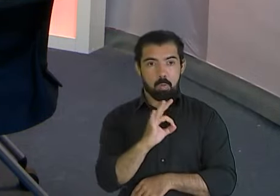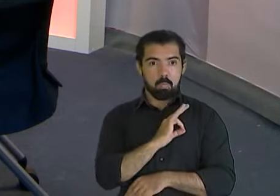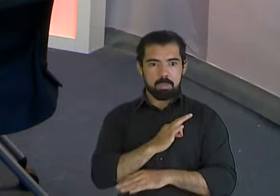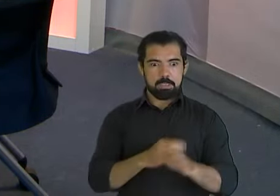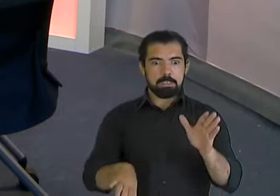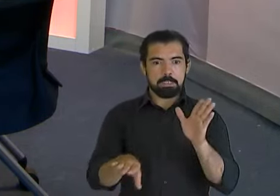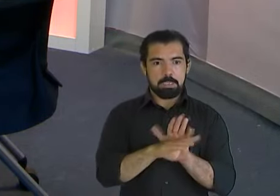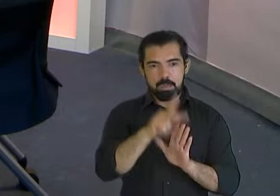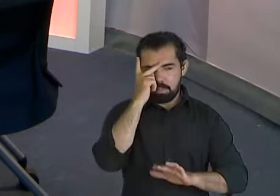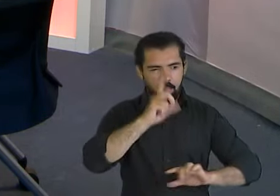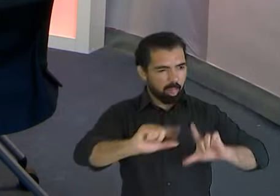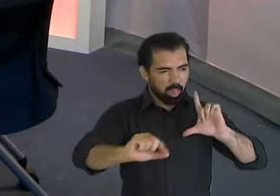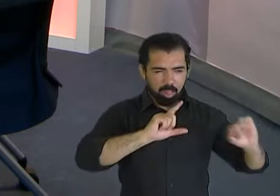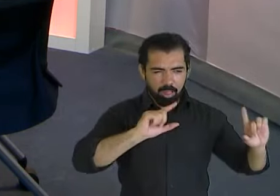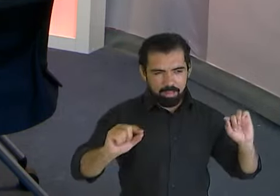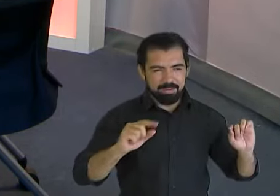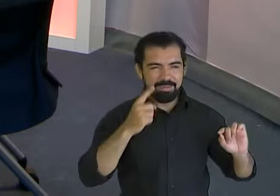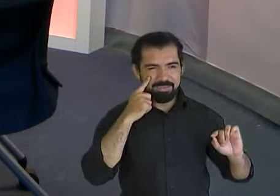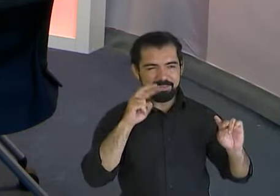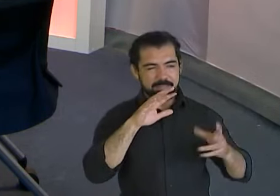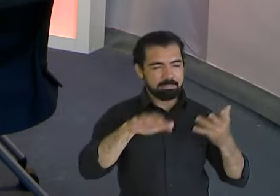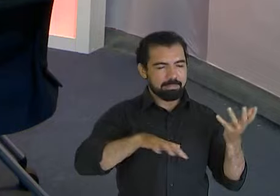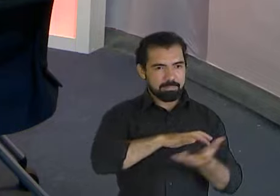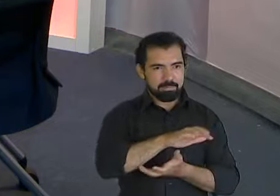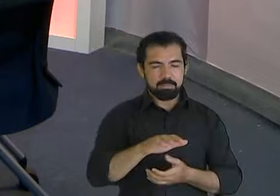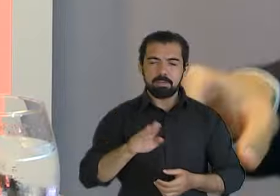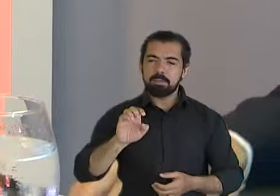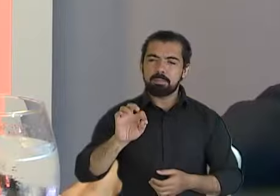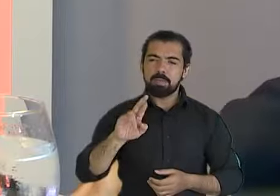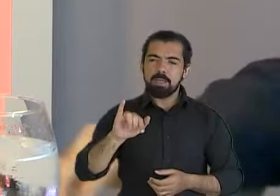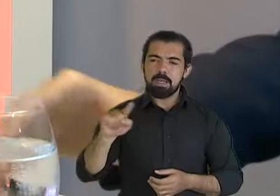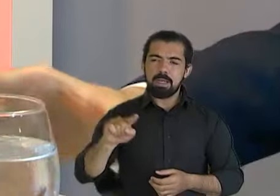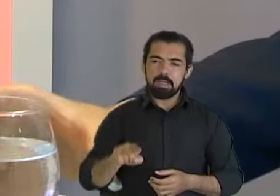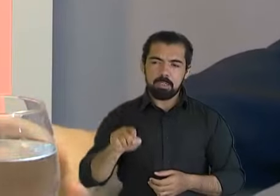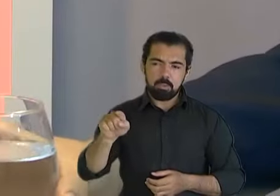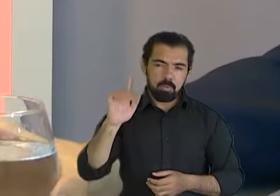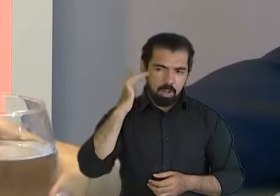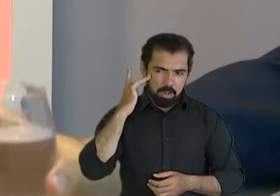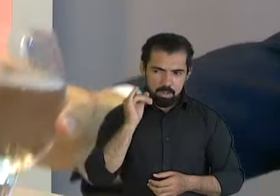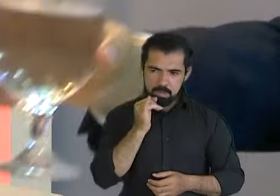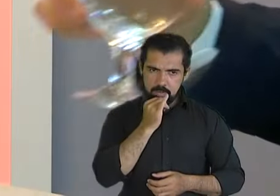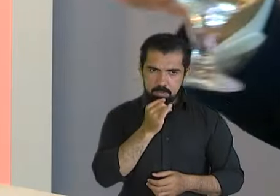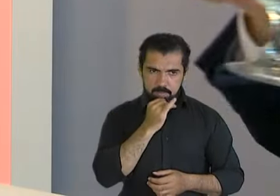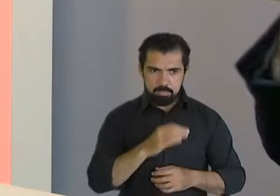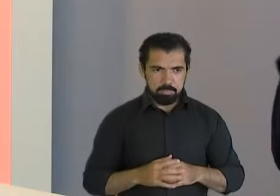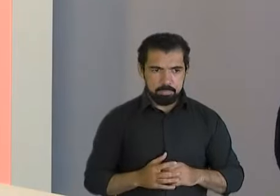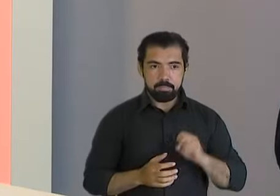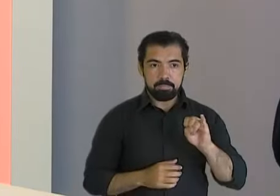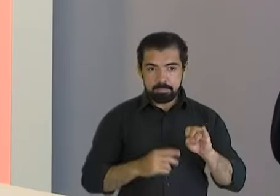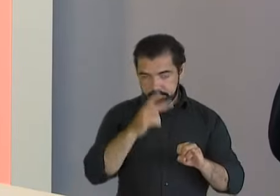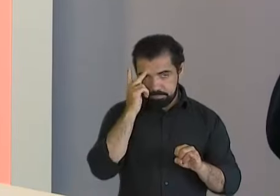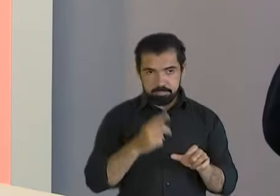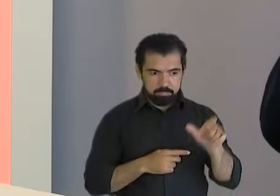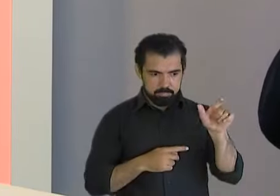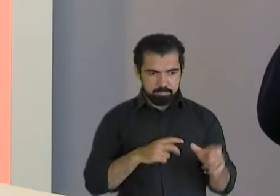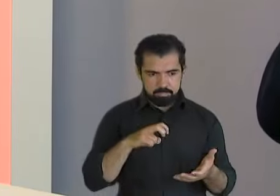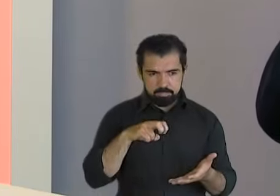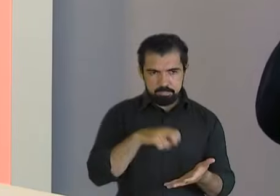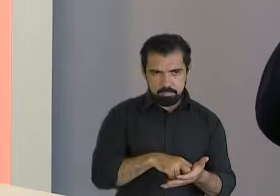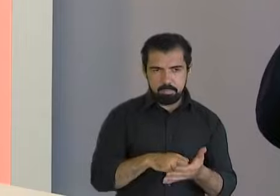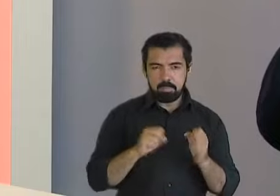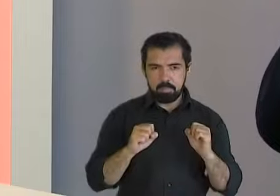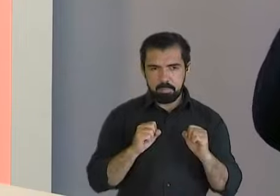né? E eu lembrei disso. Beatriz, você acha assim que se a pessoa fosse penalizada, ela teria mais